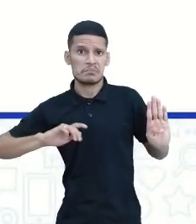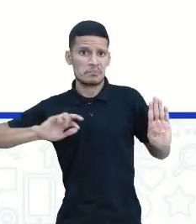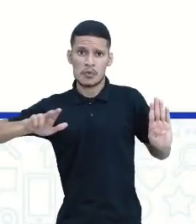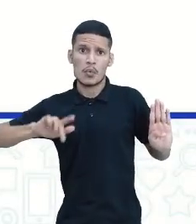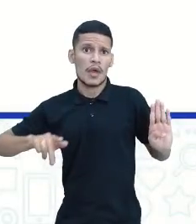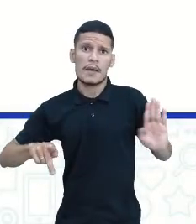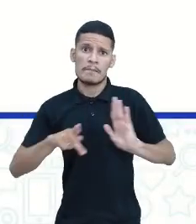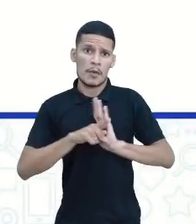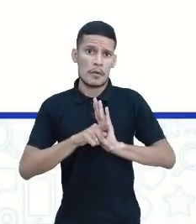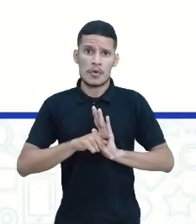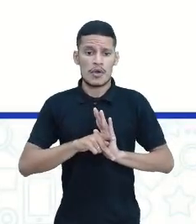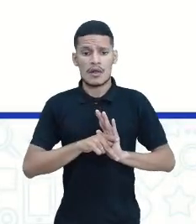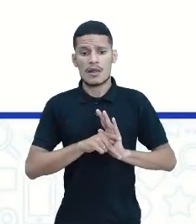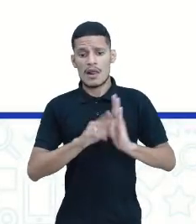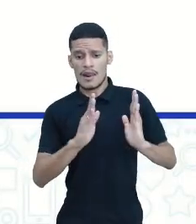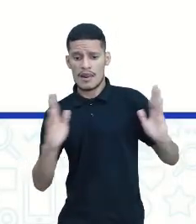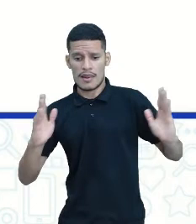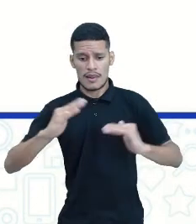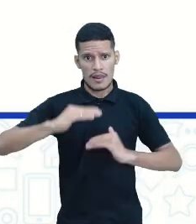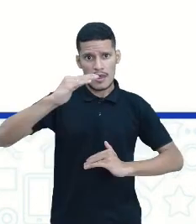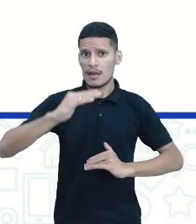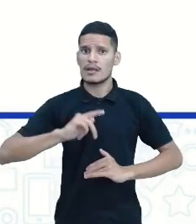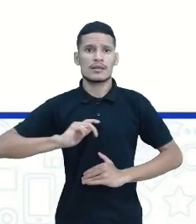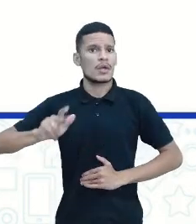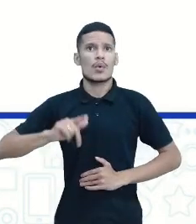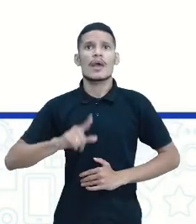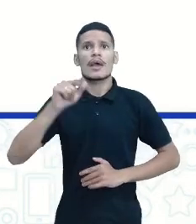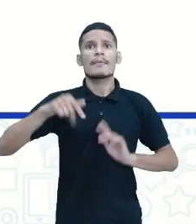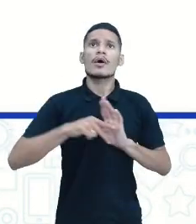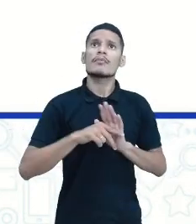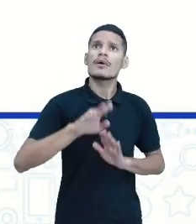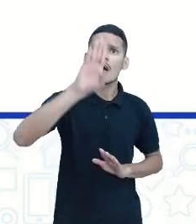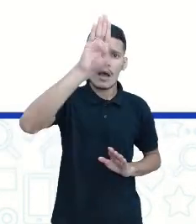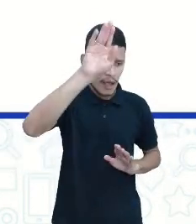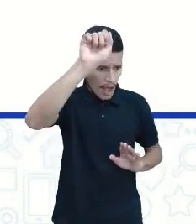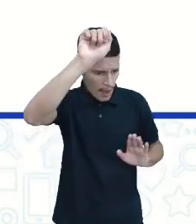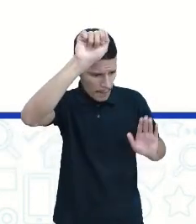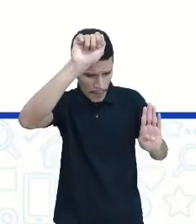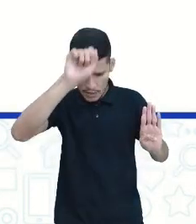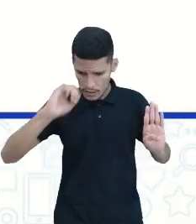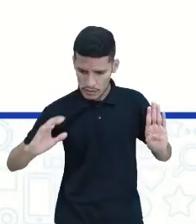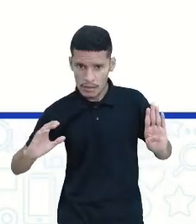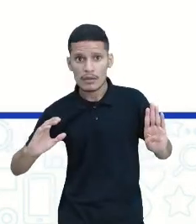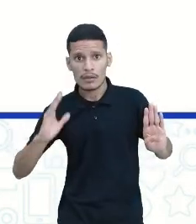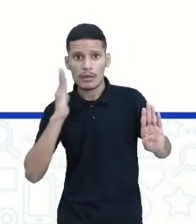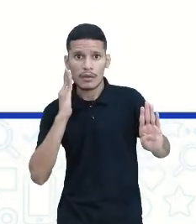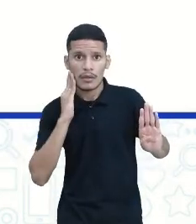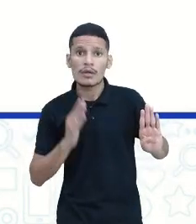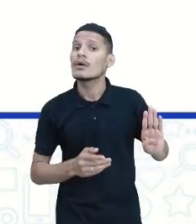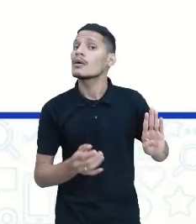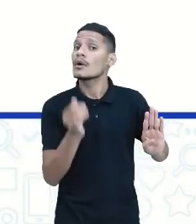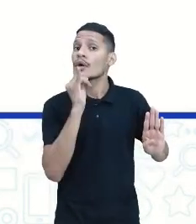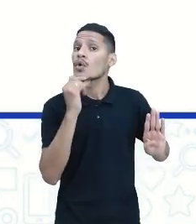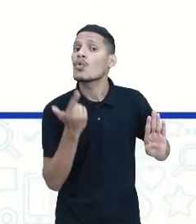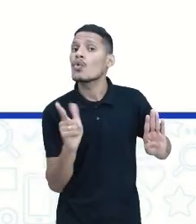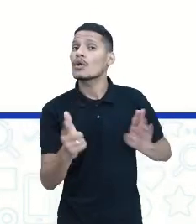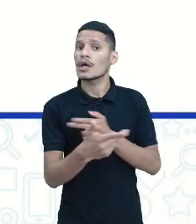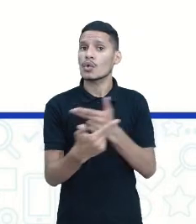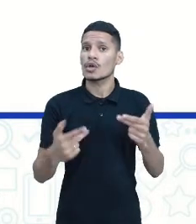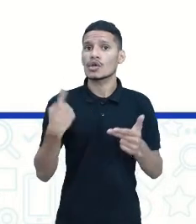são os lados, são os vértices, né? Então, esqueça decorar aquelas fórmulas. A outra coisa que a gente vai tentar fazer aí